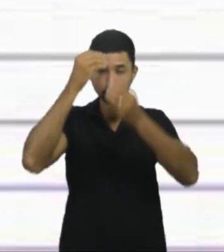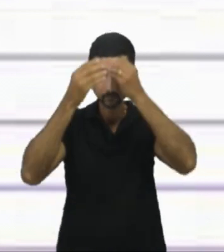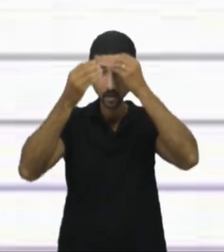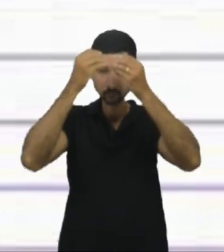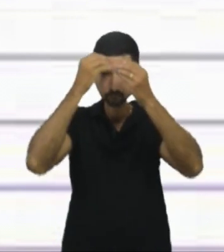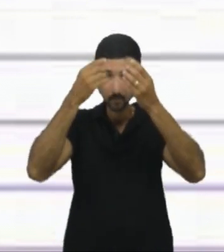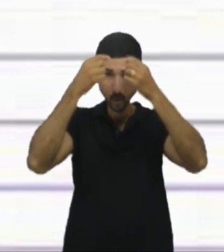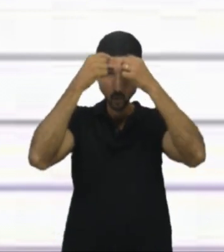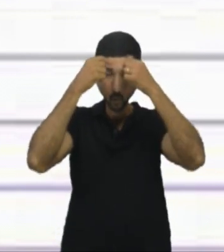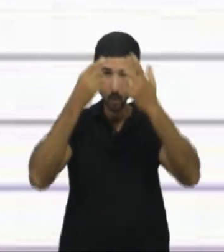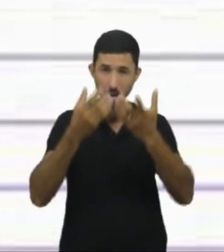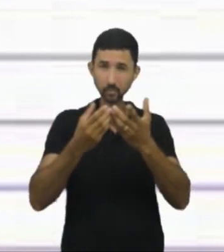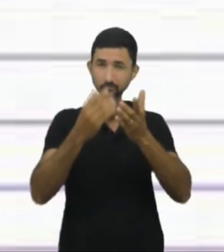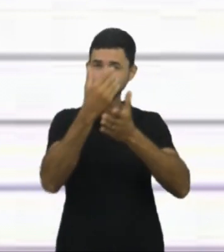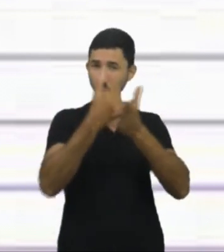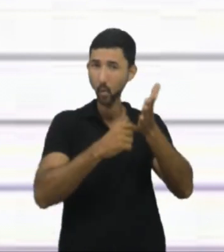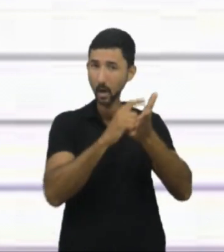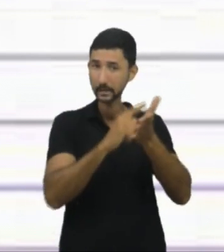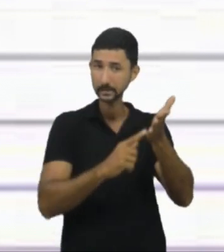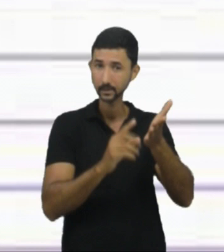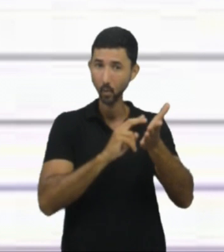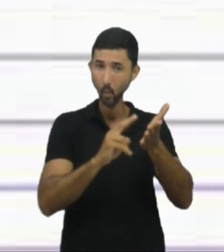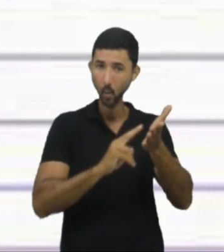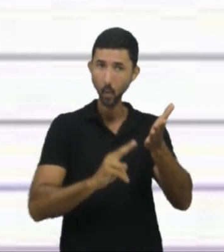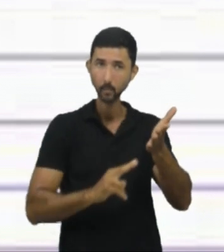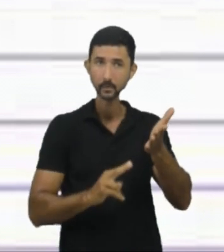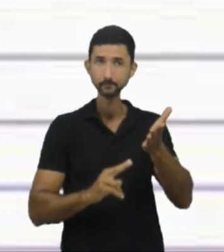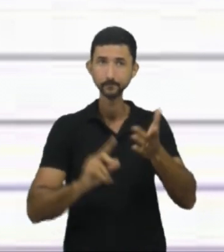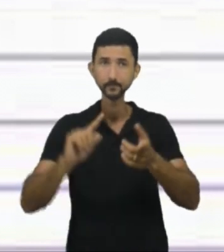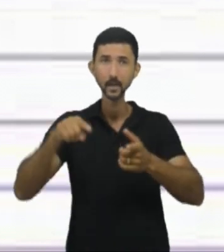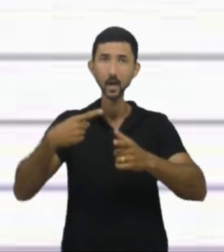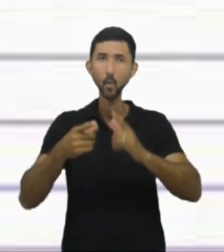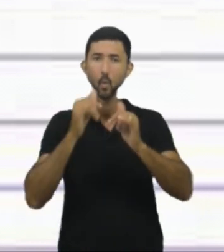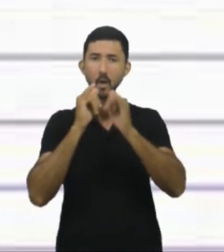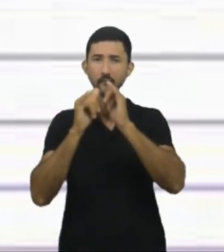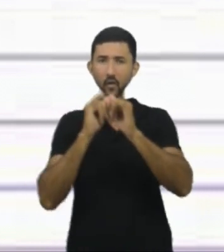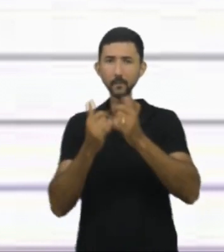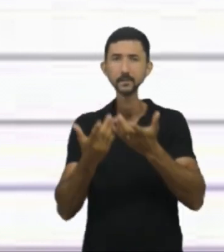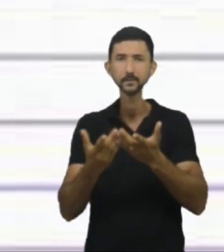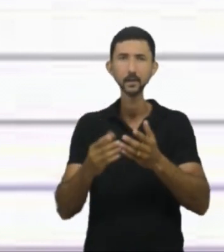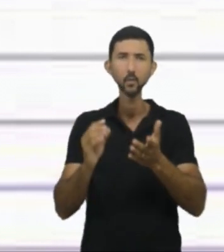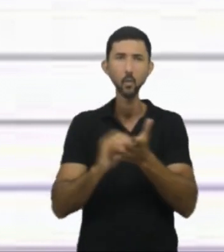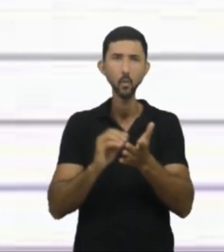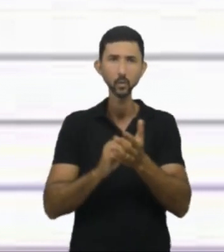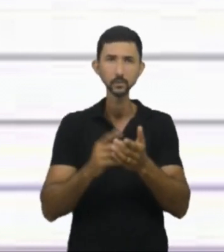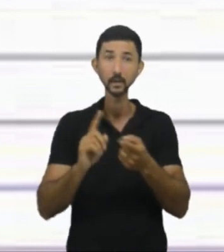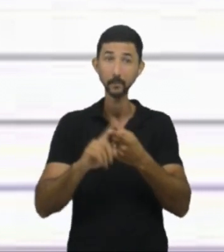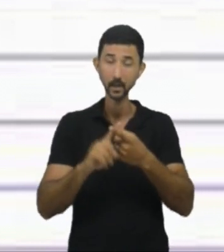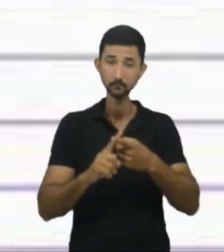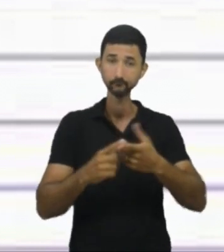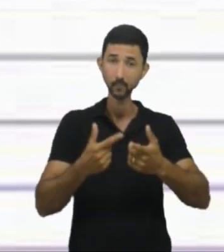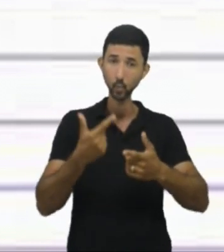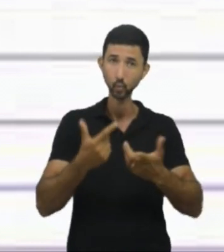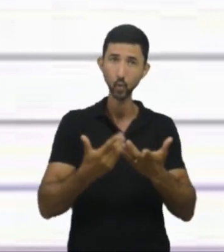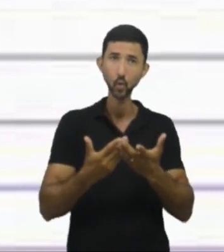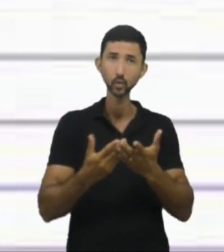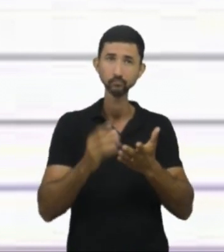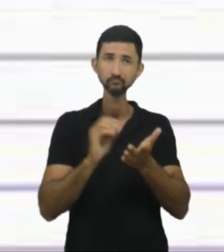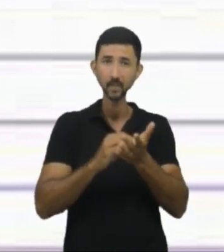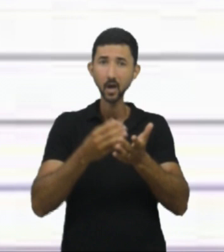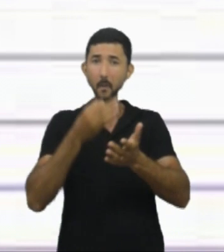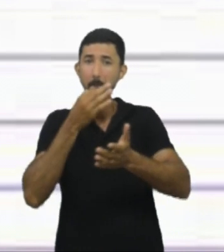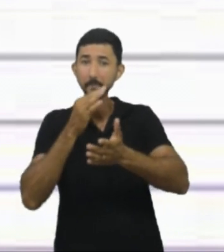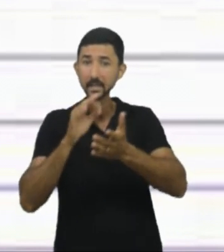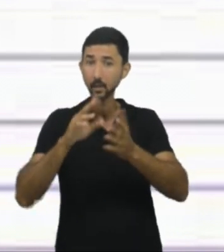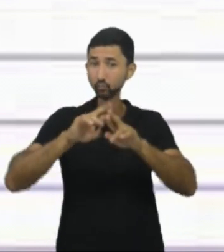os nomes dessas conjunções aí. As outras informações que nós vimos hoje, elas estão aí. Fato e opinião